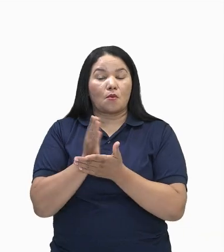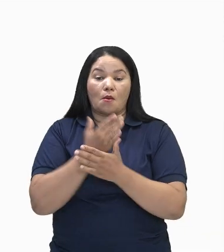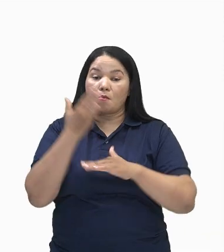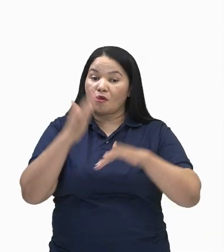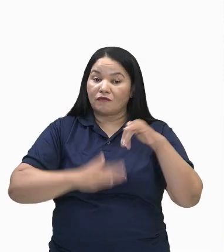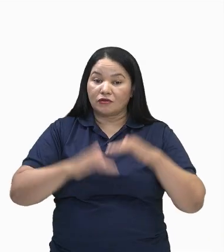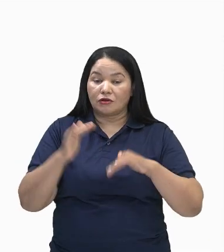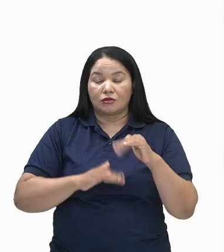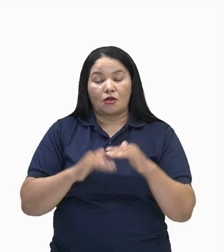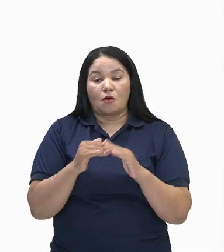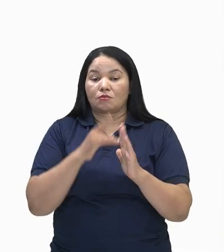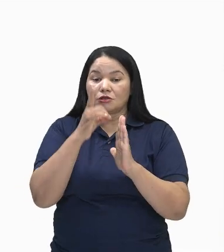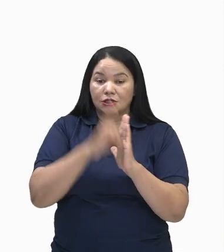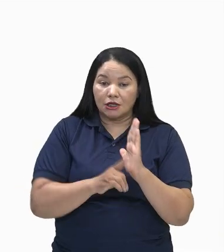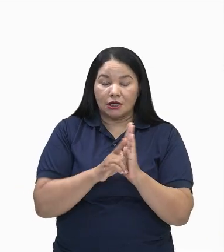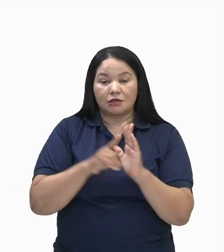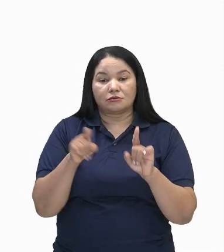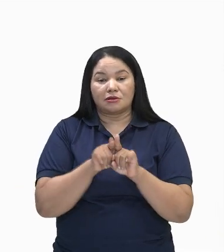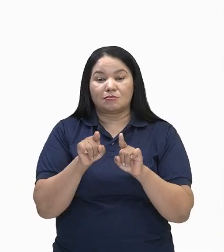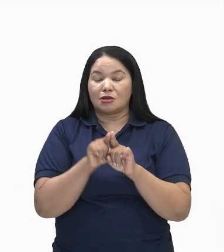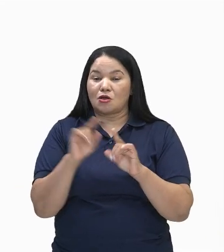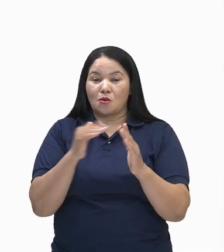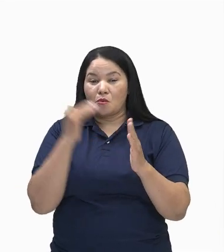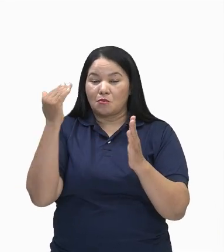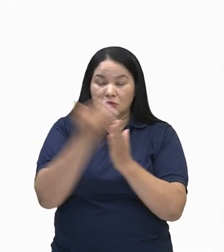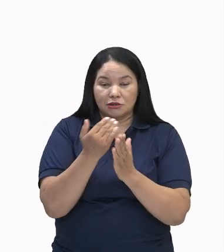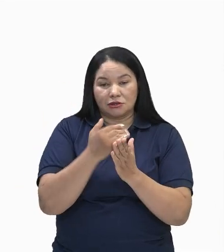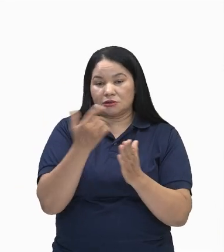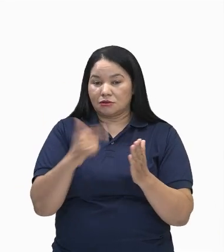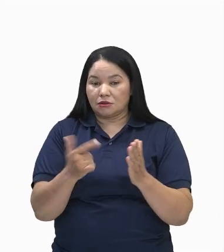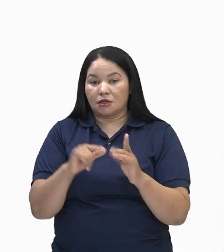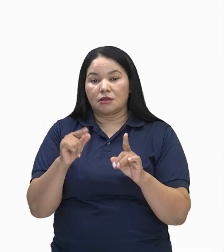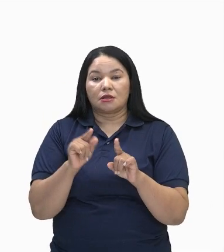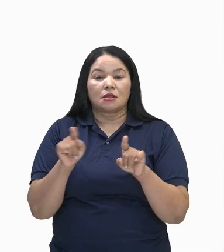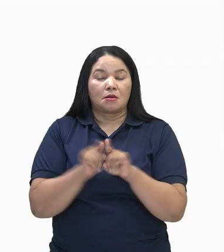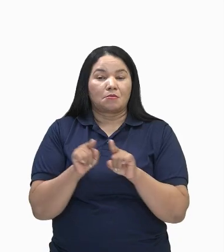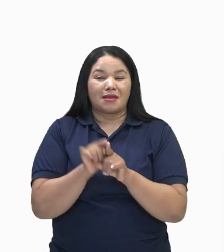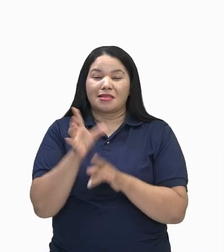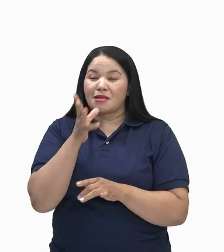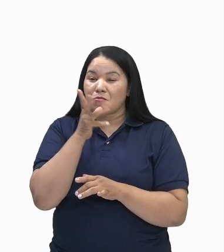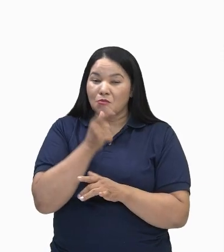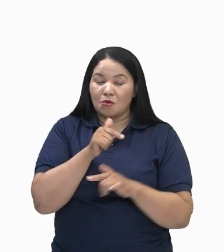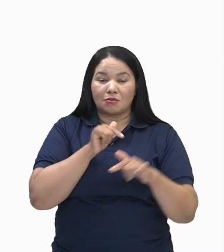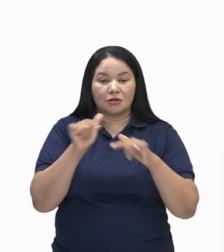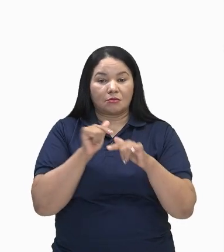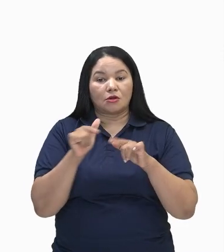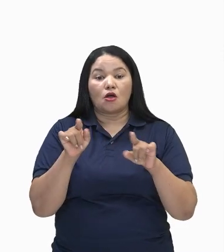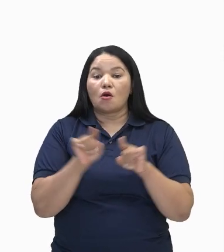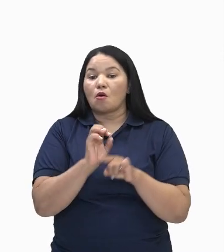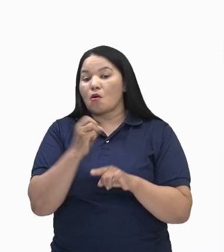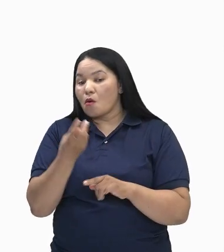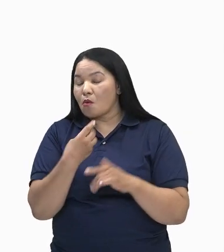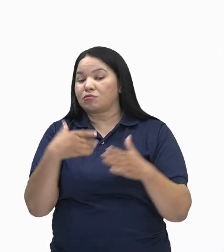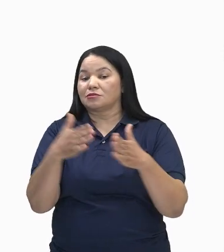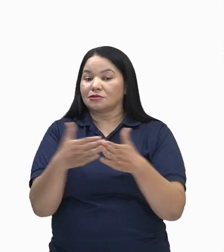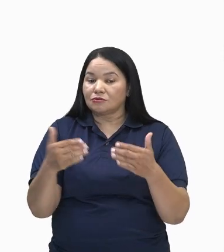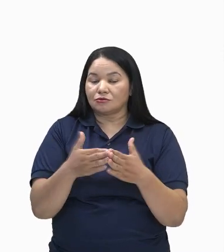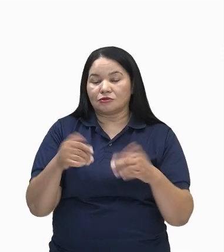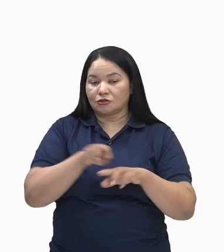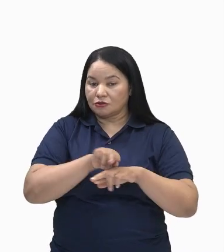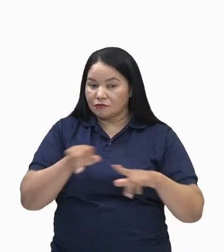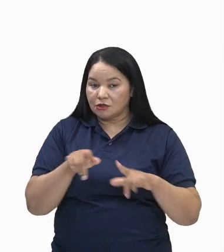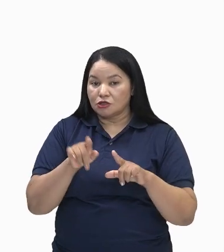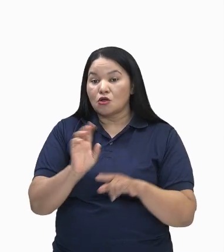como direitos negligenciados, demora de algum serviço ou solicitação, e em